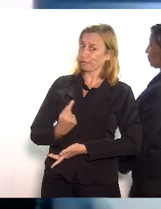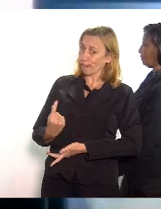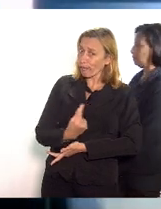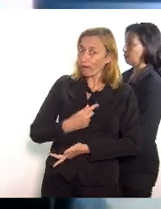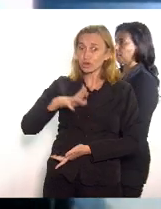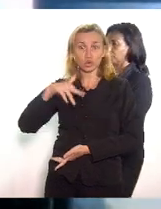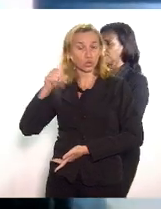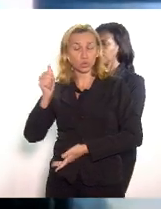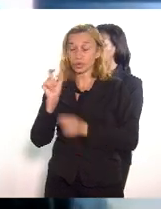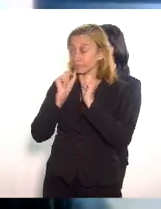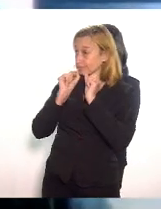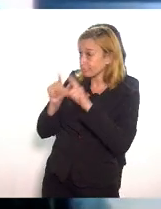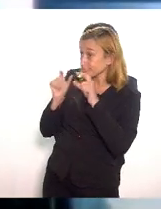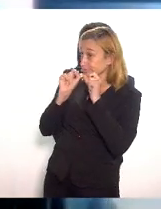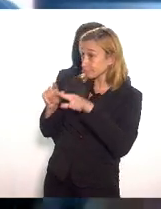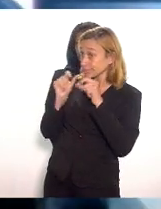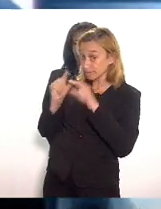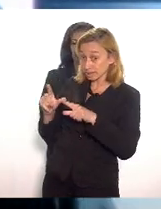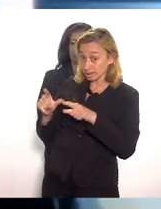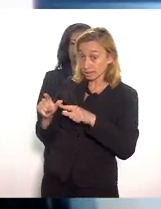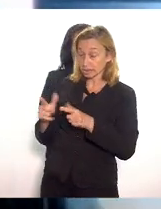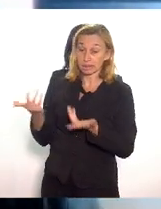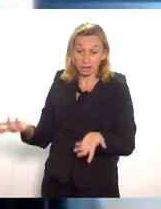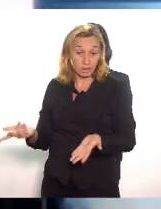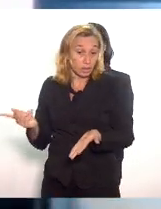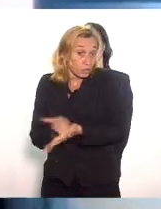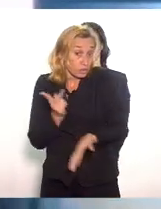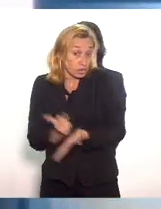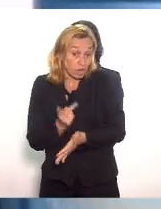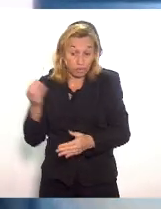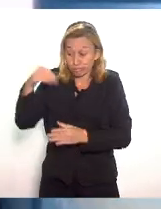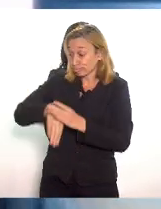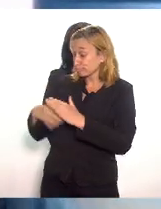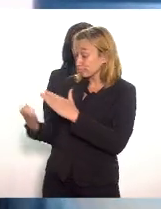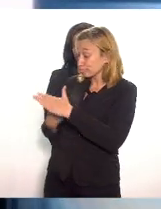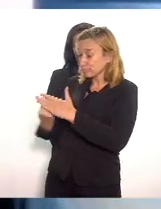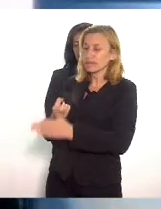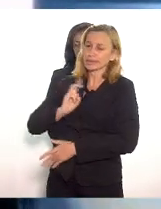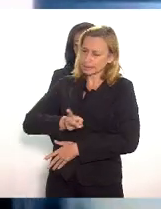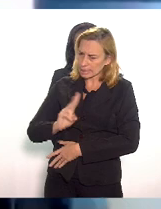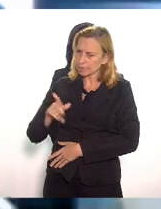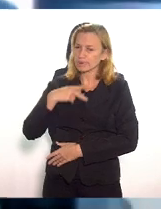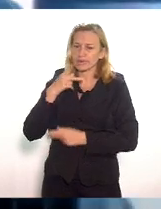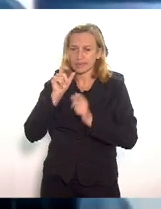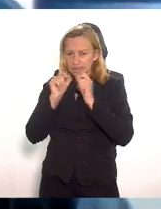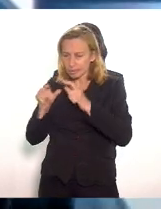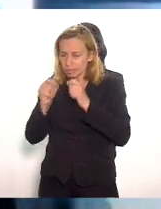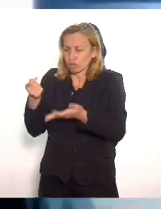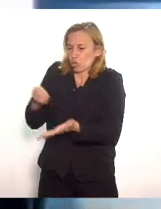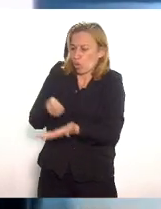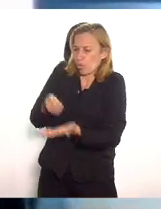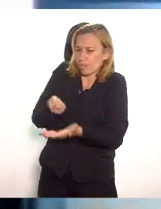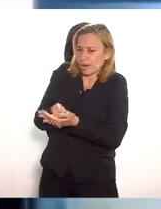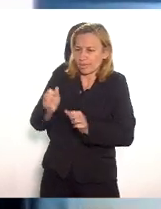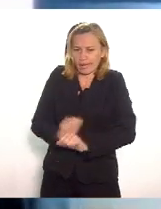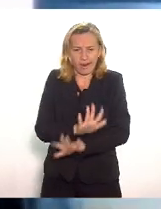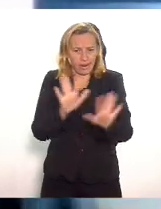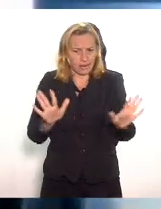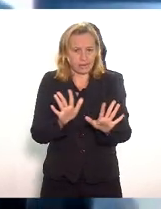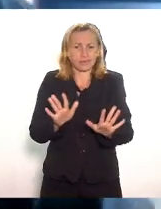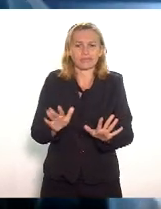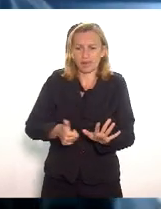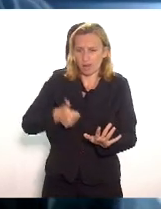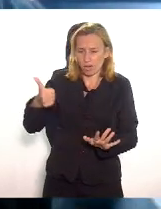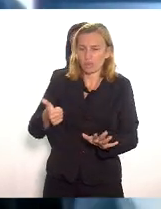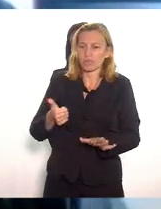nunca criticamos as deficiências da empresa. Sempre criticamos. Sempre cobramos a transparência dos dados da